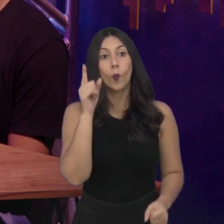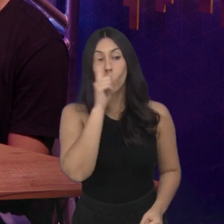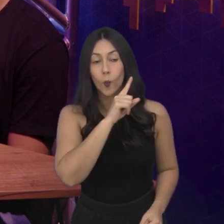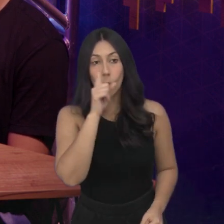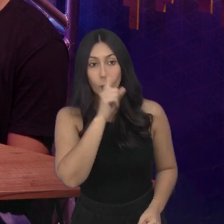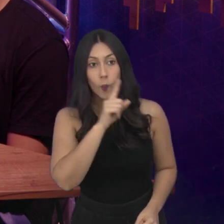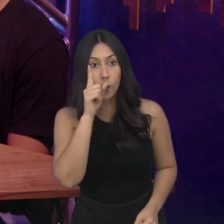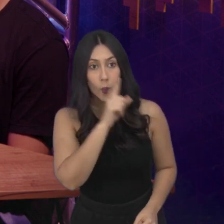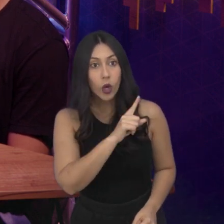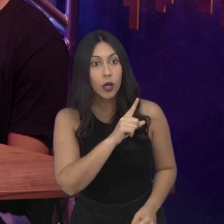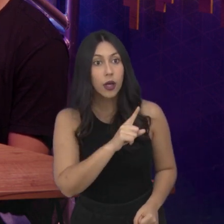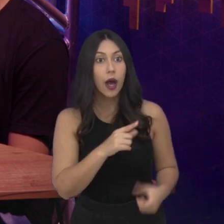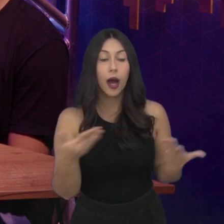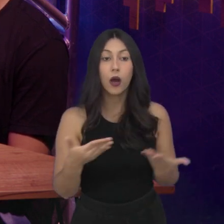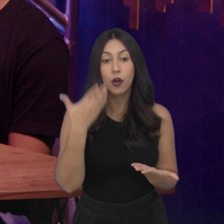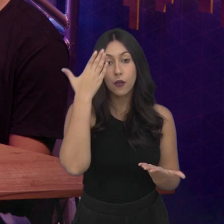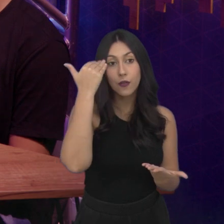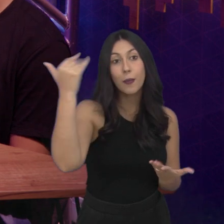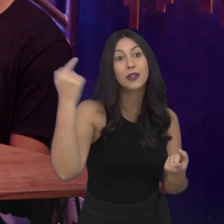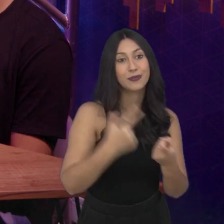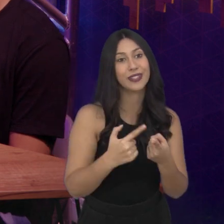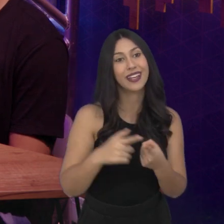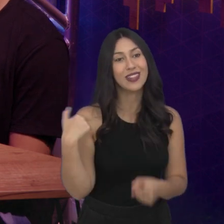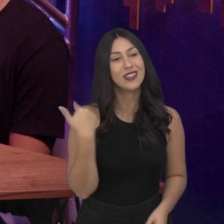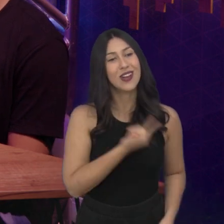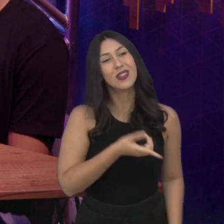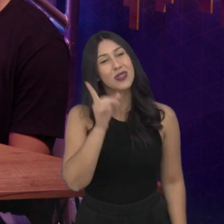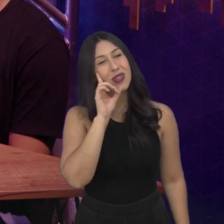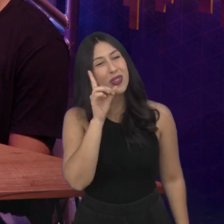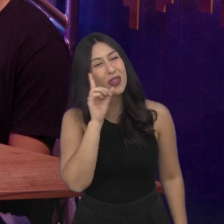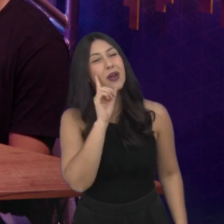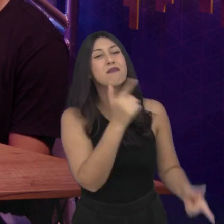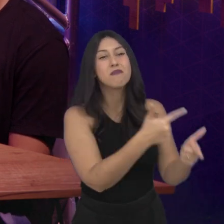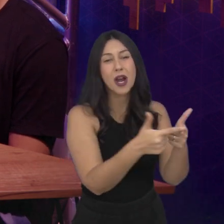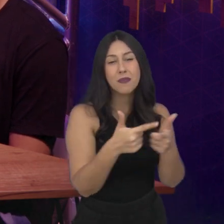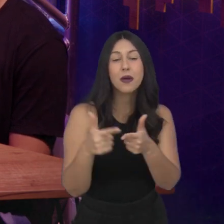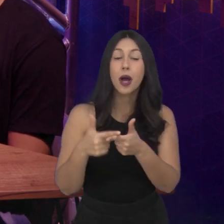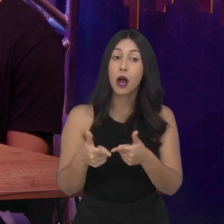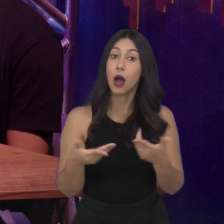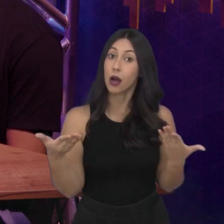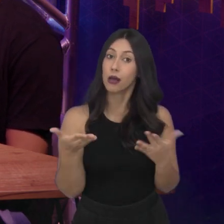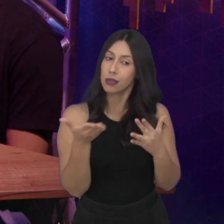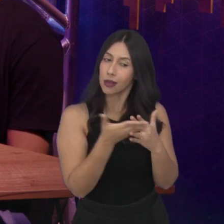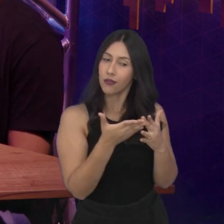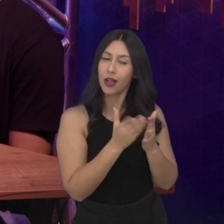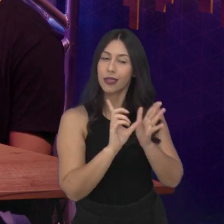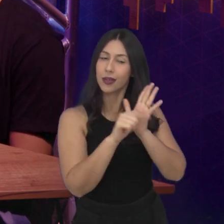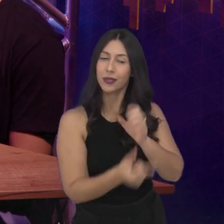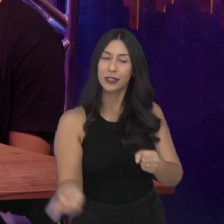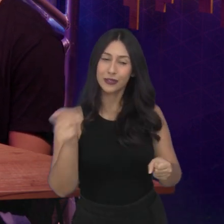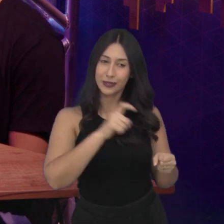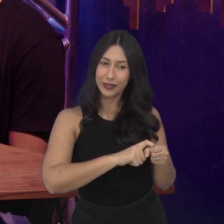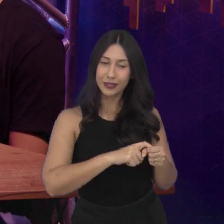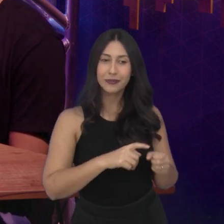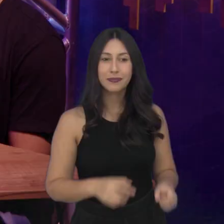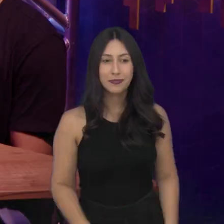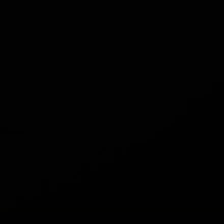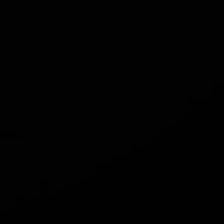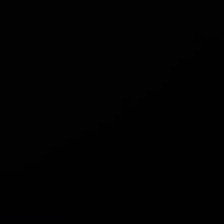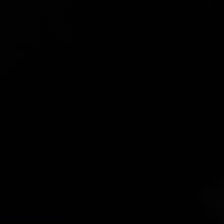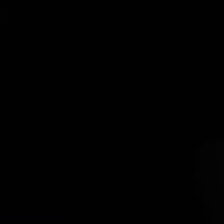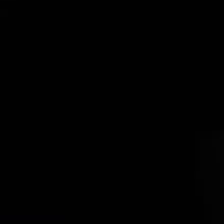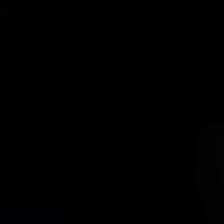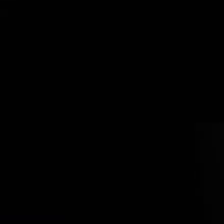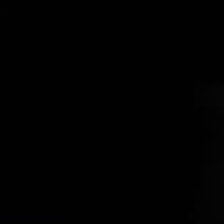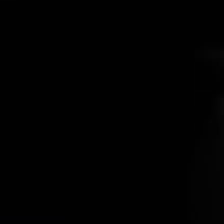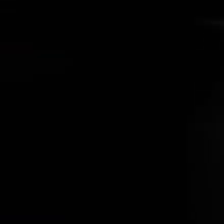contraponto que faz as demandas corridas do cotidiano, que é bem isso que o Samu falou. A gente vai fazer um rápido intervalo, mas a gente volta daqui a pouquinho.